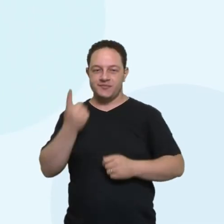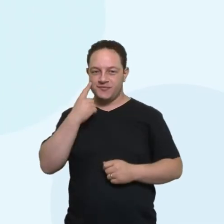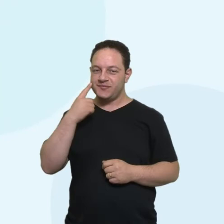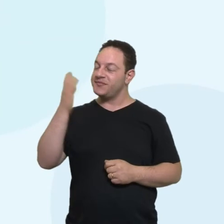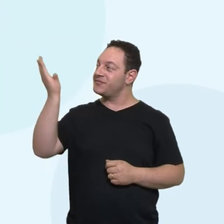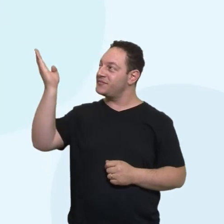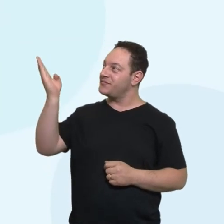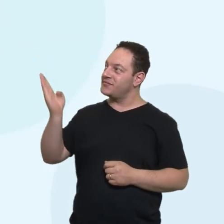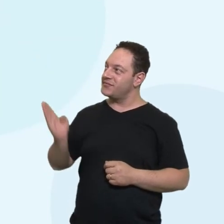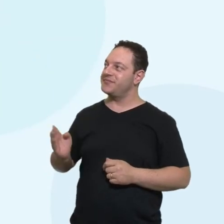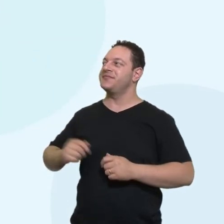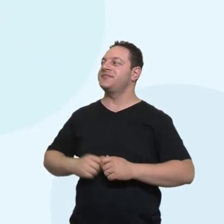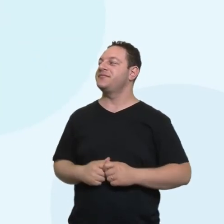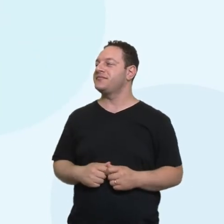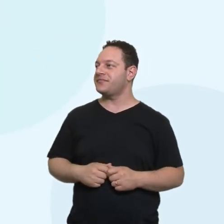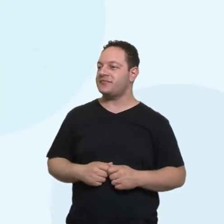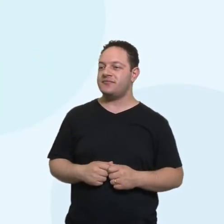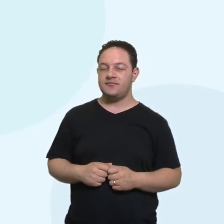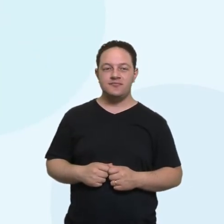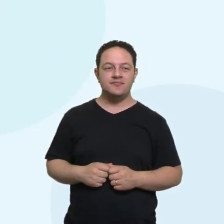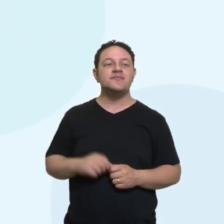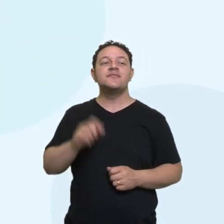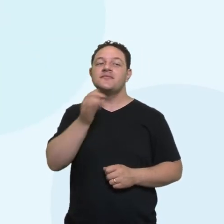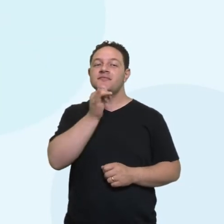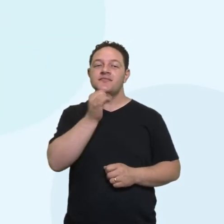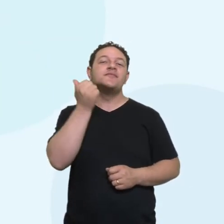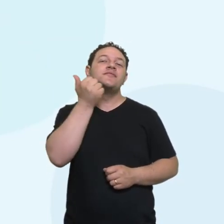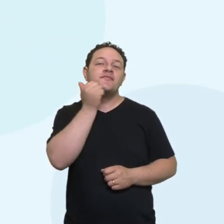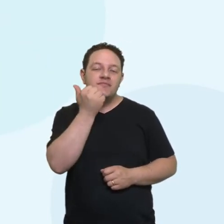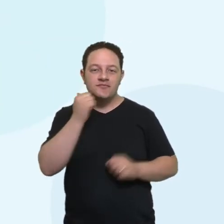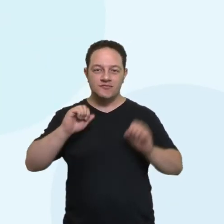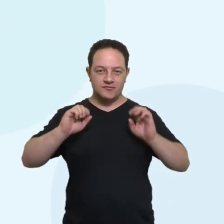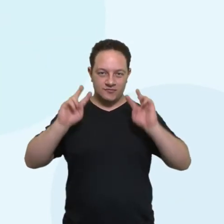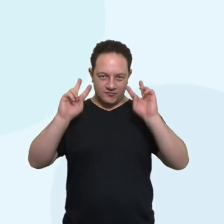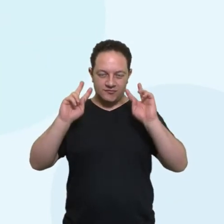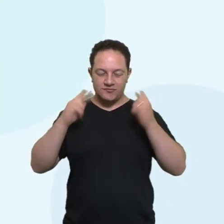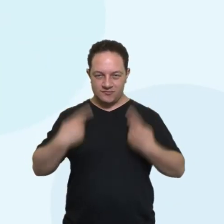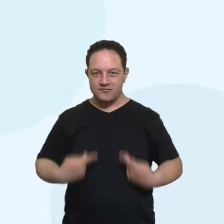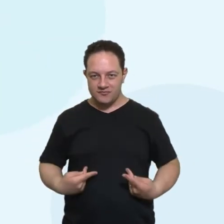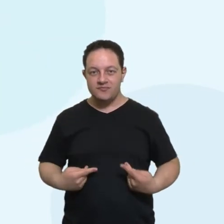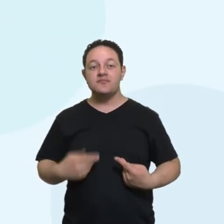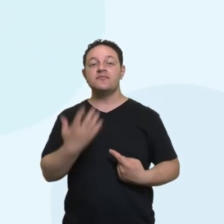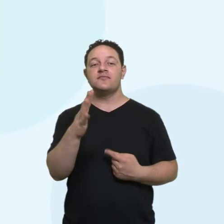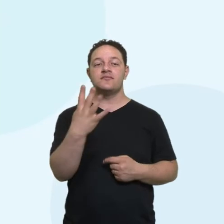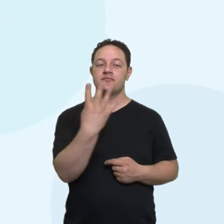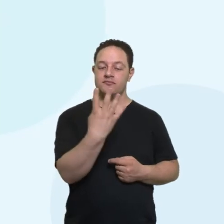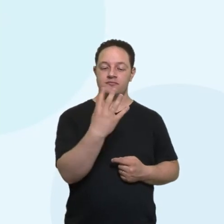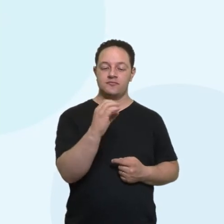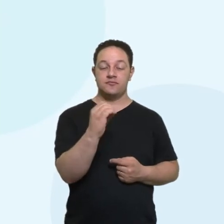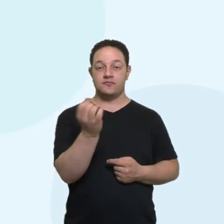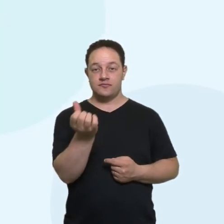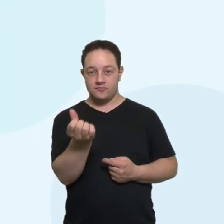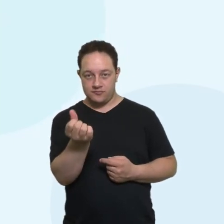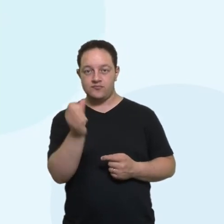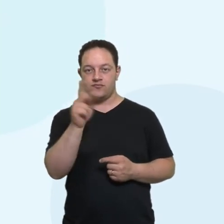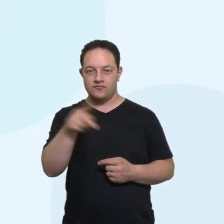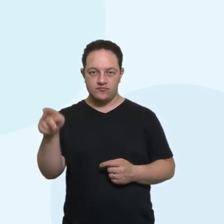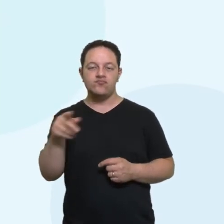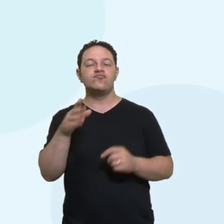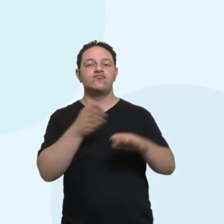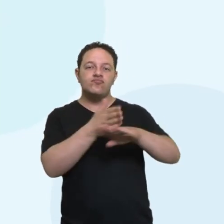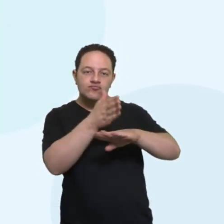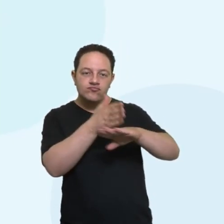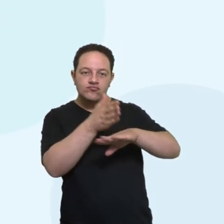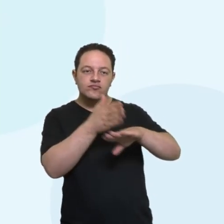né no caso aí de ciências humanas se não me engano foram 406 professores que participaram